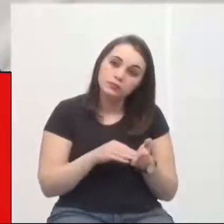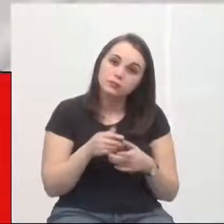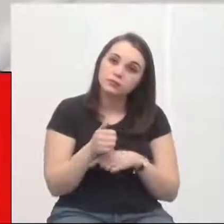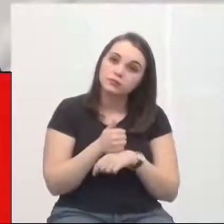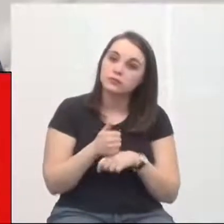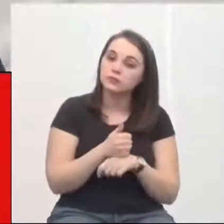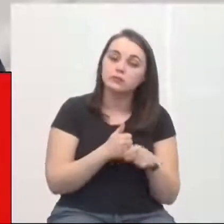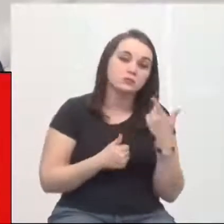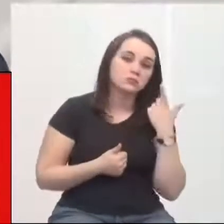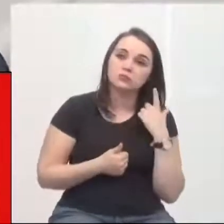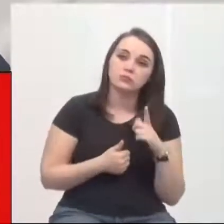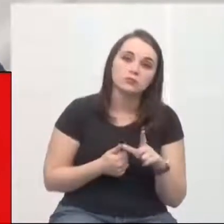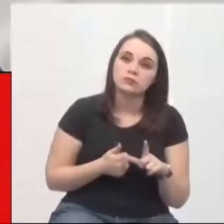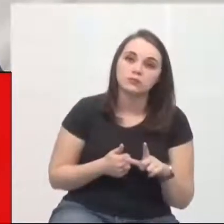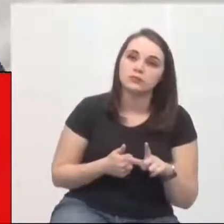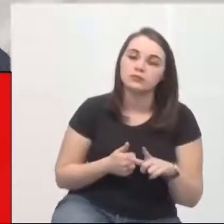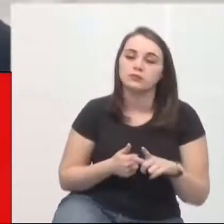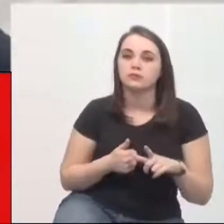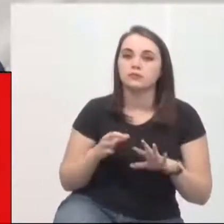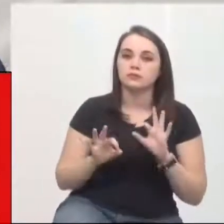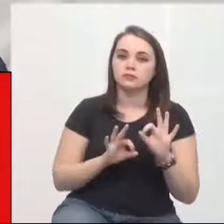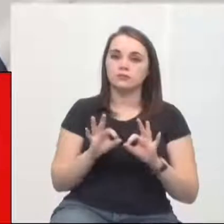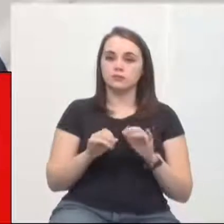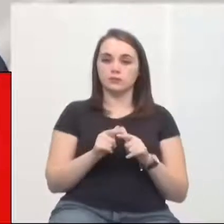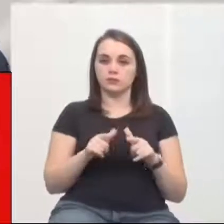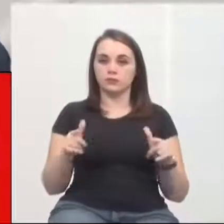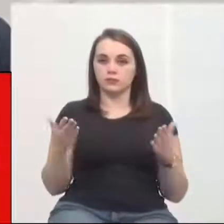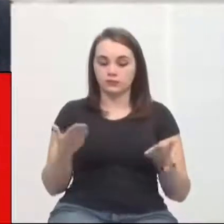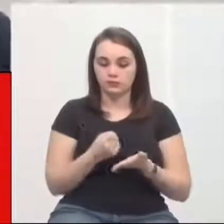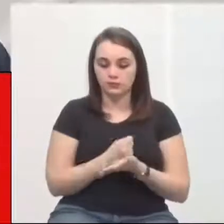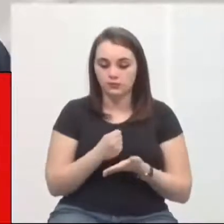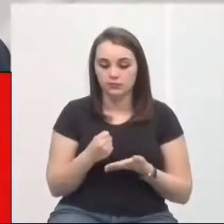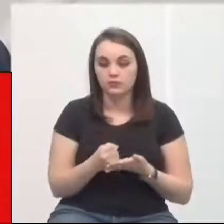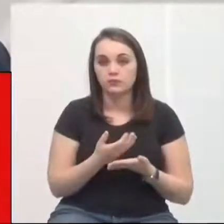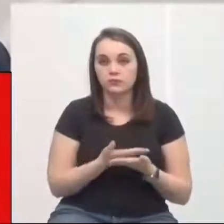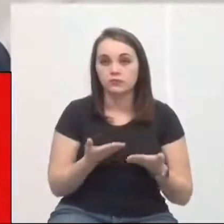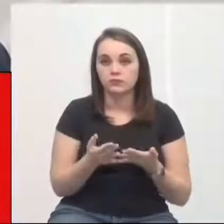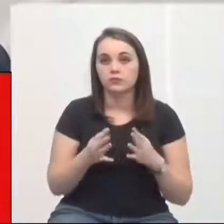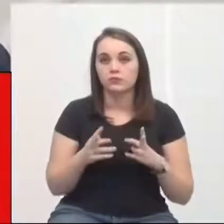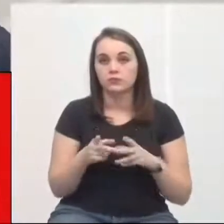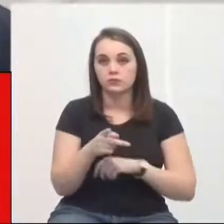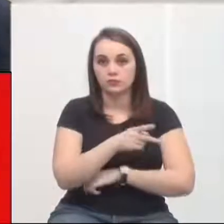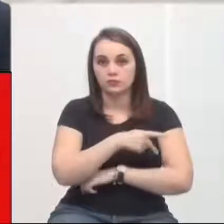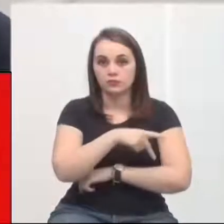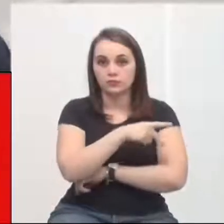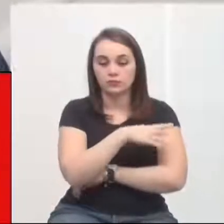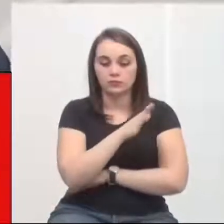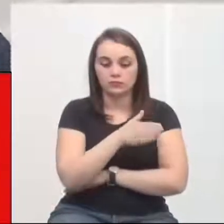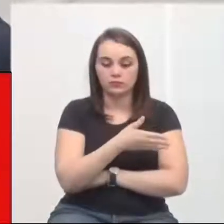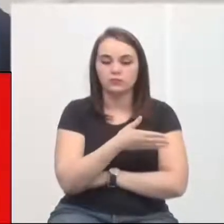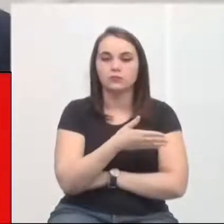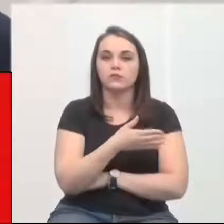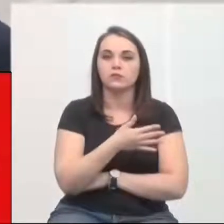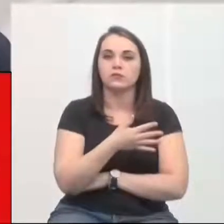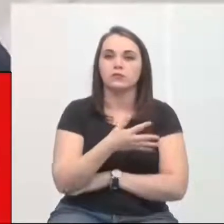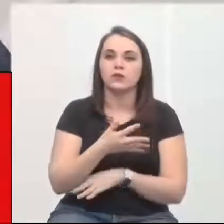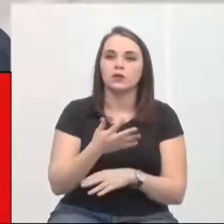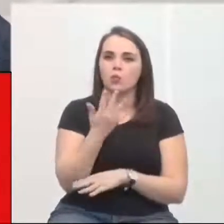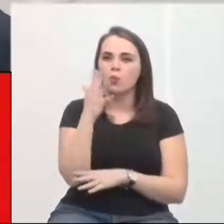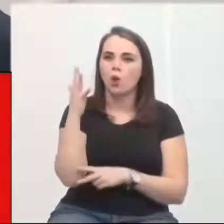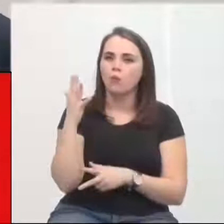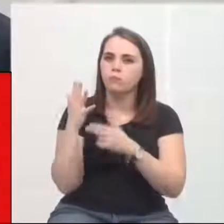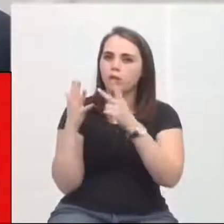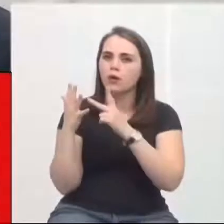dávamos conta mesmo de resolver todas as praças. E agora, com esse contrato, todas as praças estão sendo cortadas com poda de